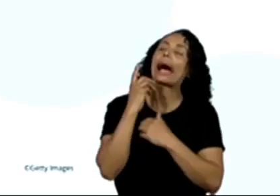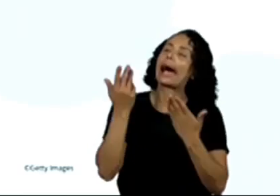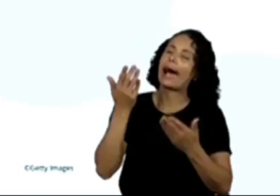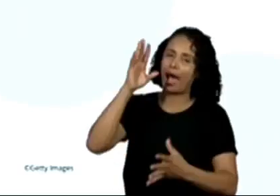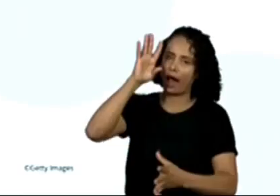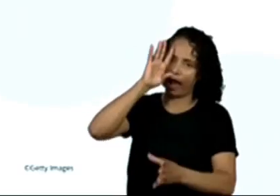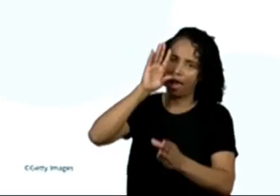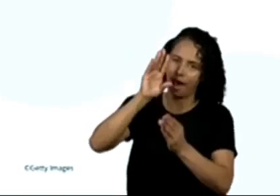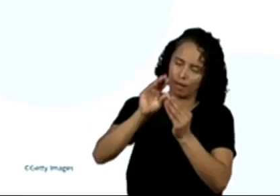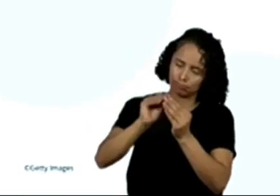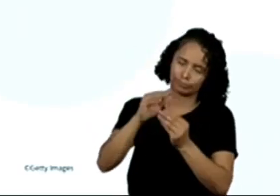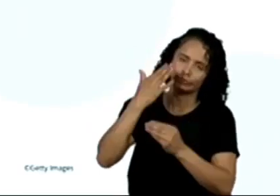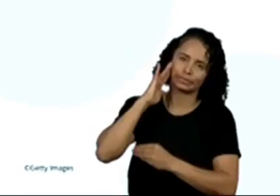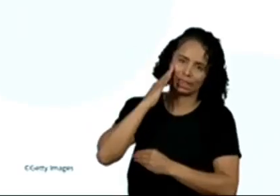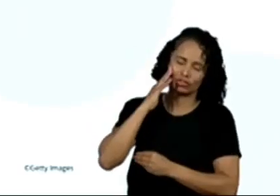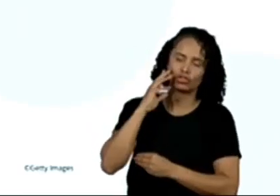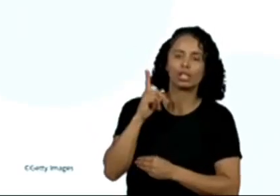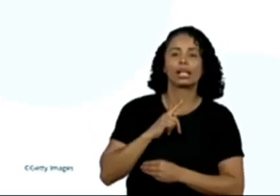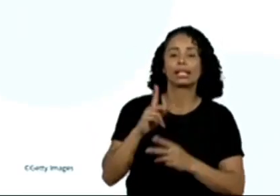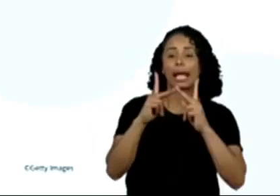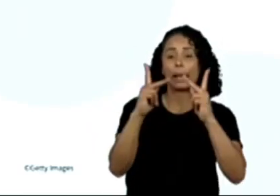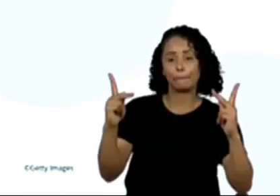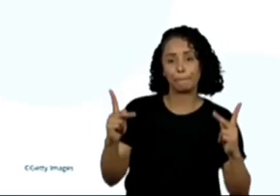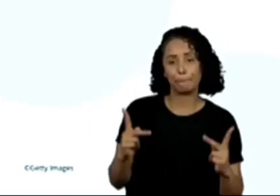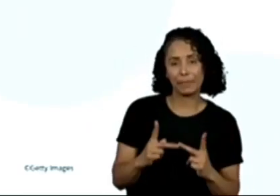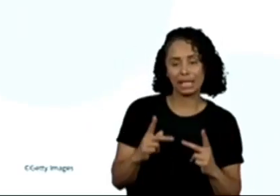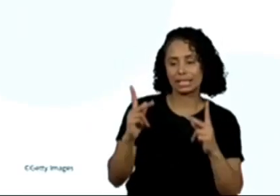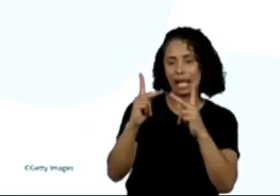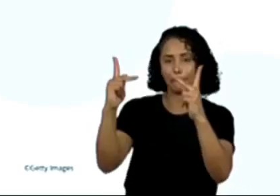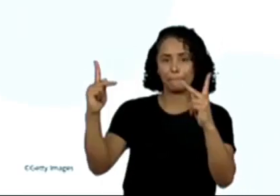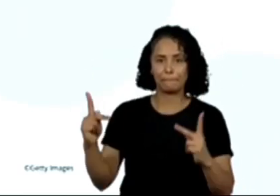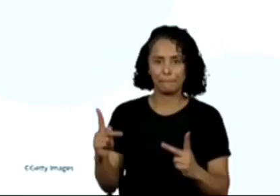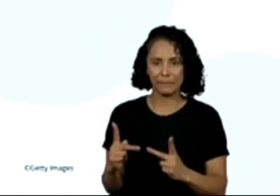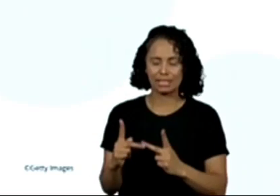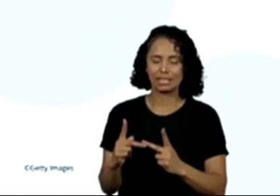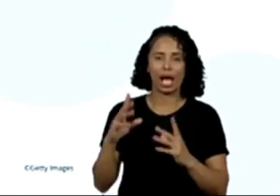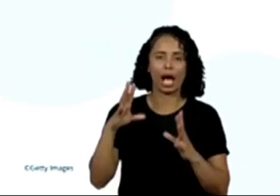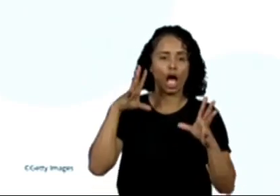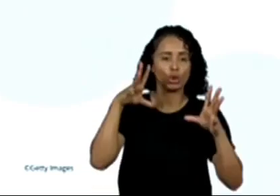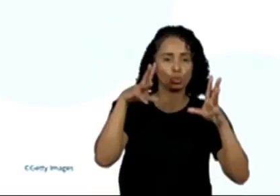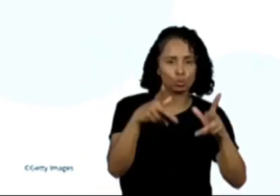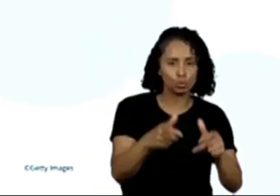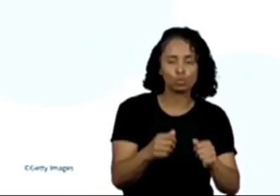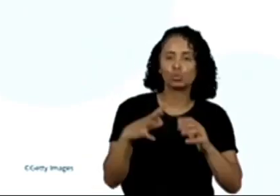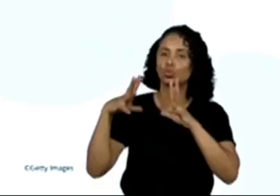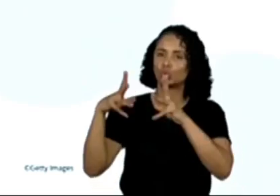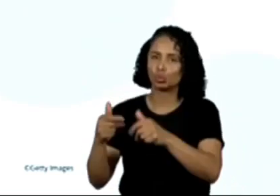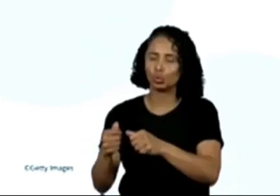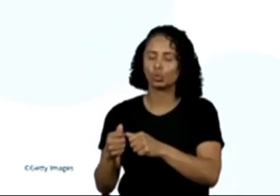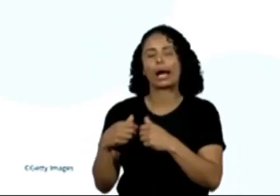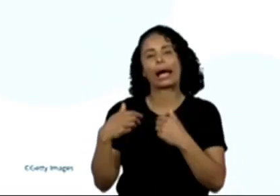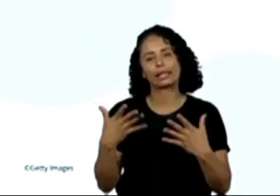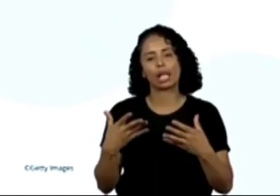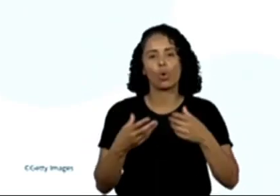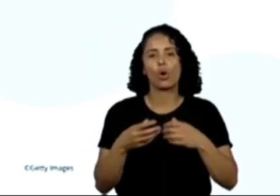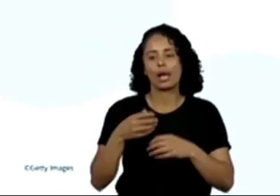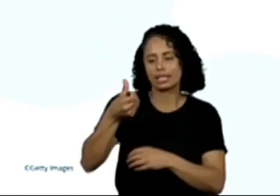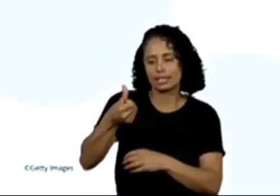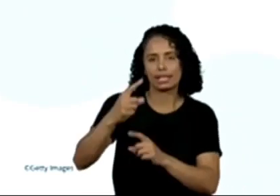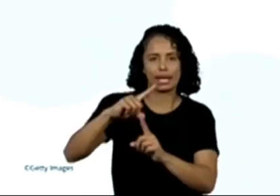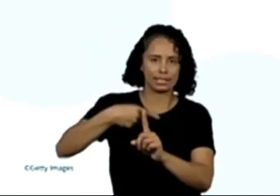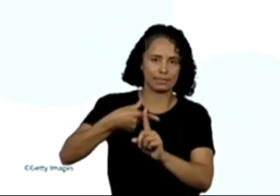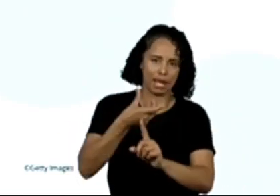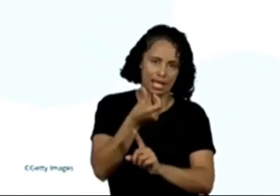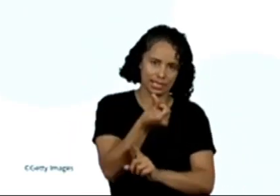2 pizzas são o meu todo. Isso mesmo. E eu tenho 12 pedaços, porque são 6 mais 6. Isso mesmo, ó, a professora Fabiana, a professora Adriana